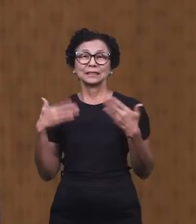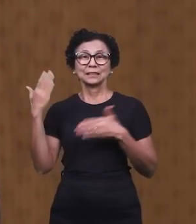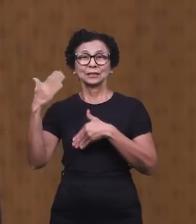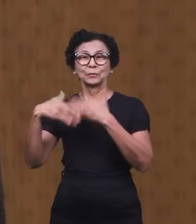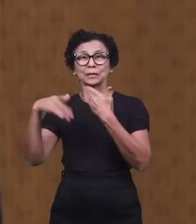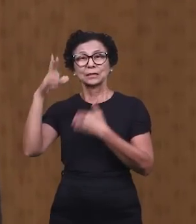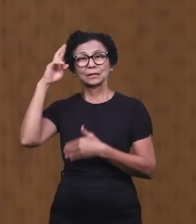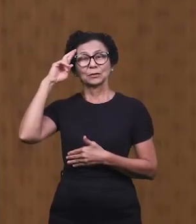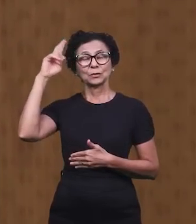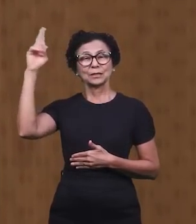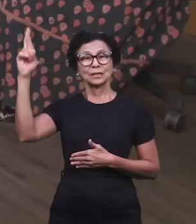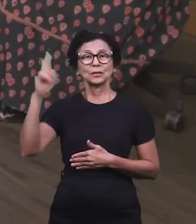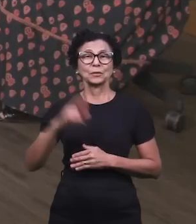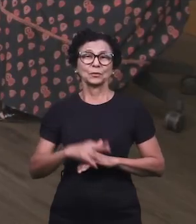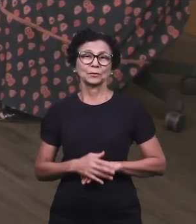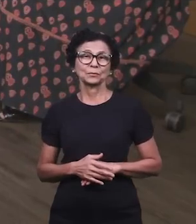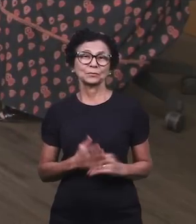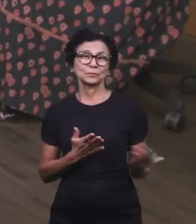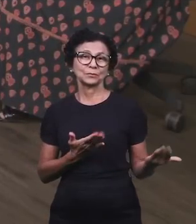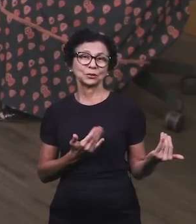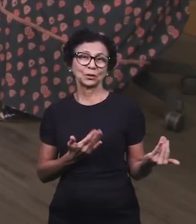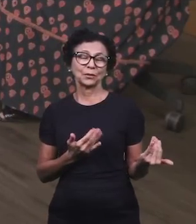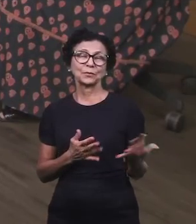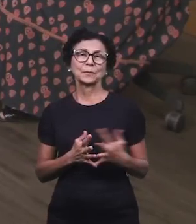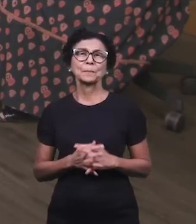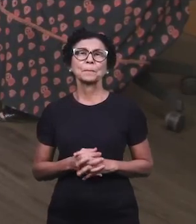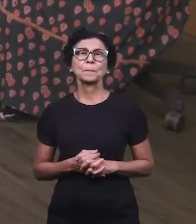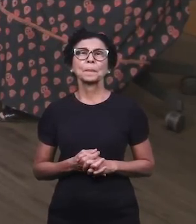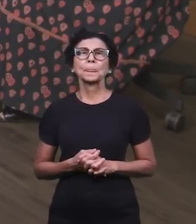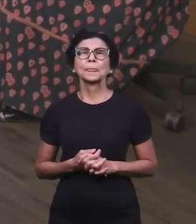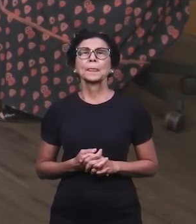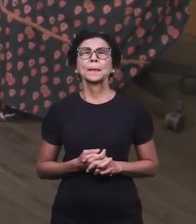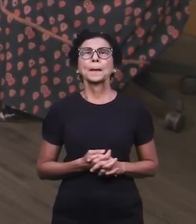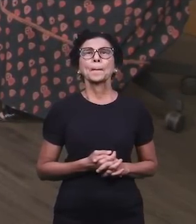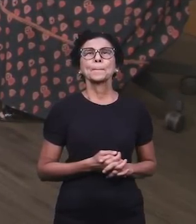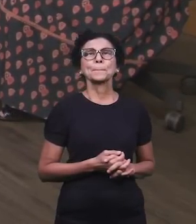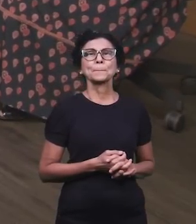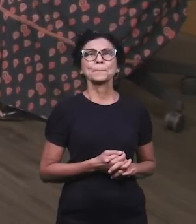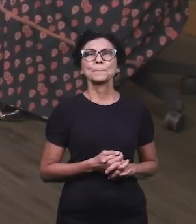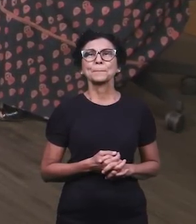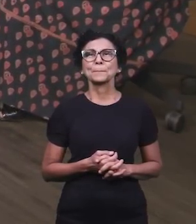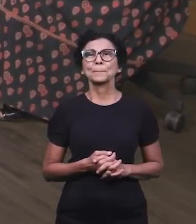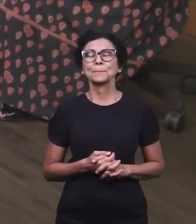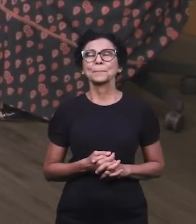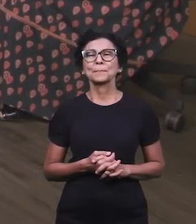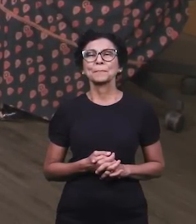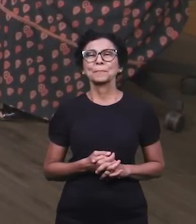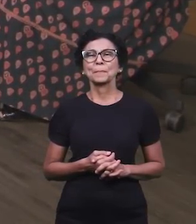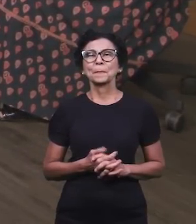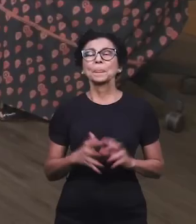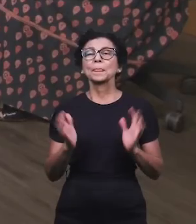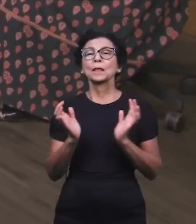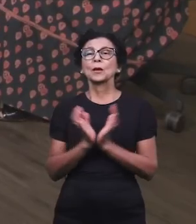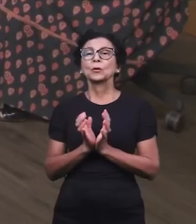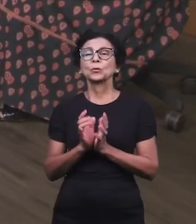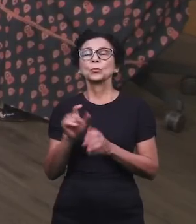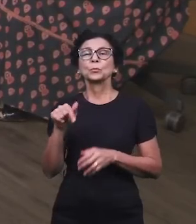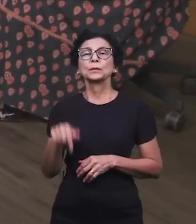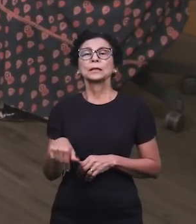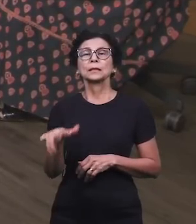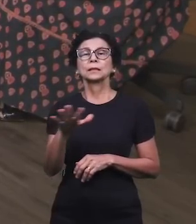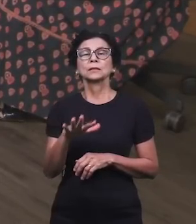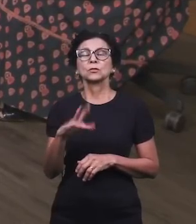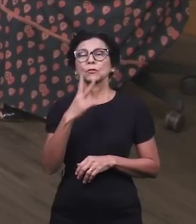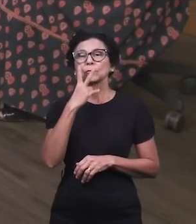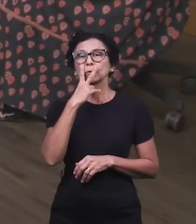Senhor na vida do jovem. Que coisa boa. E os jovens que temos aqui, Nínive, são de onde? Hoje nós temos, pastor Josias, jovens de Vitória, da